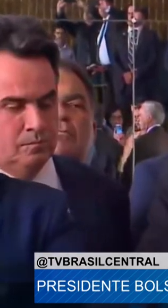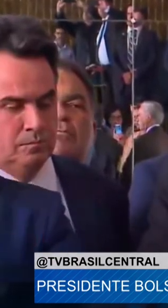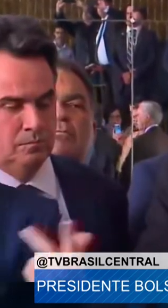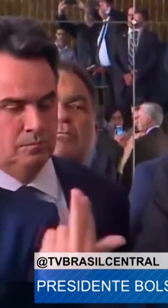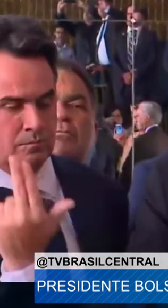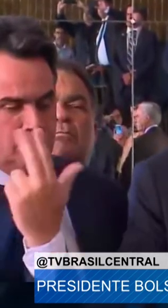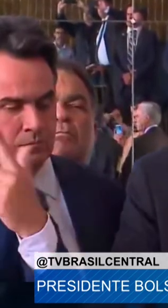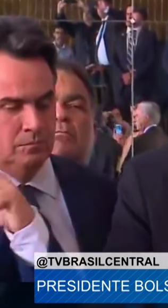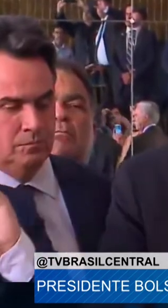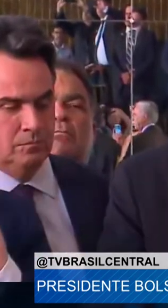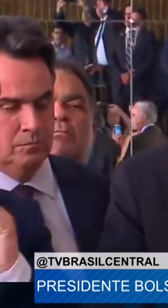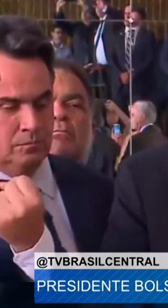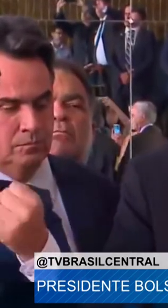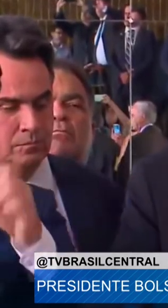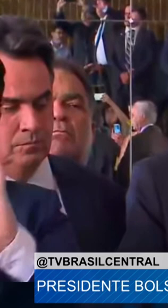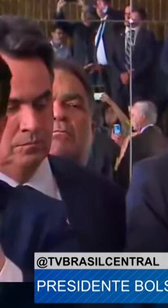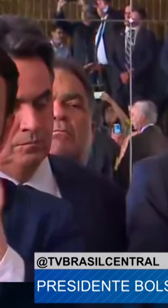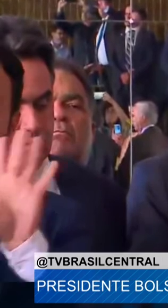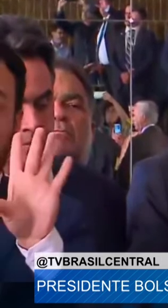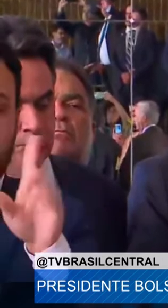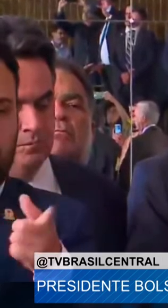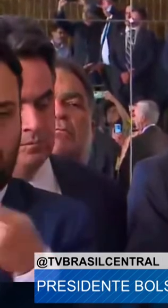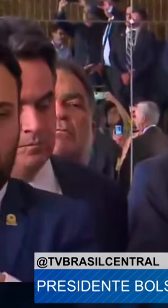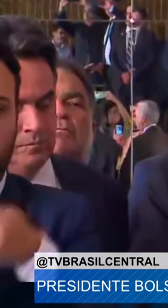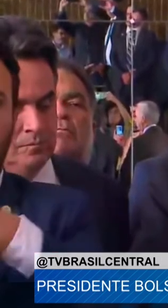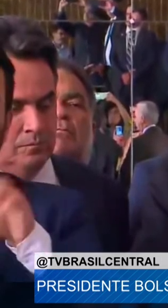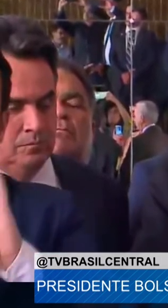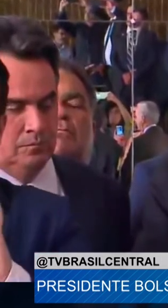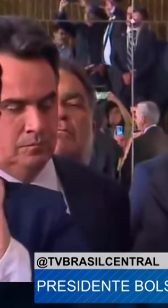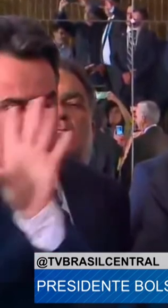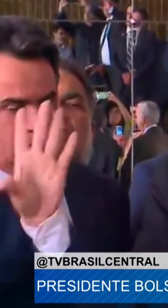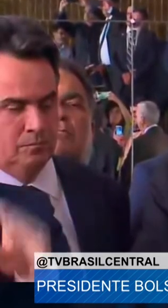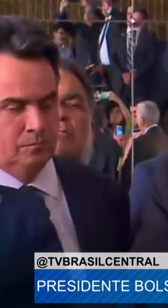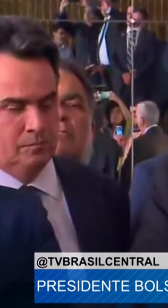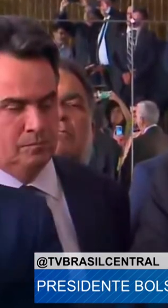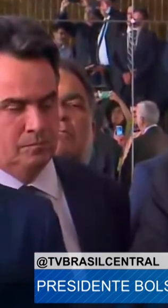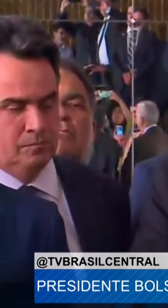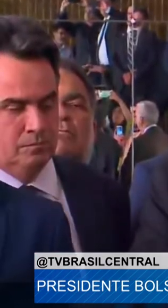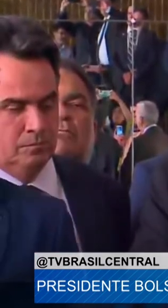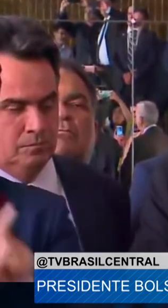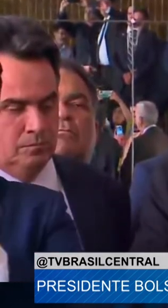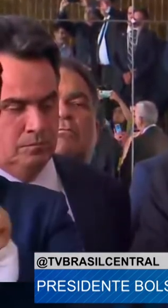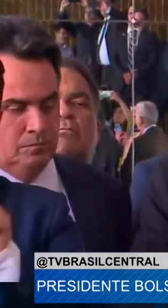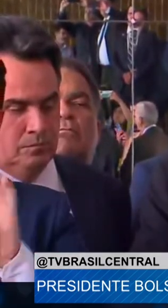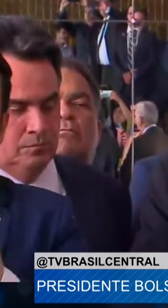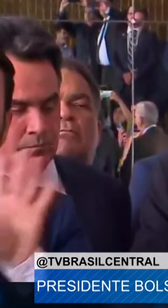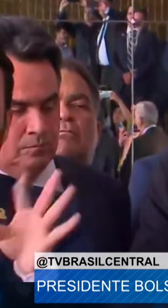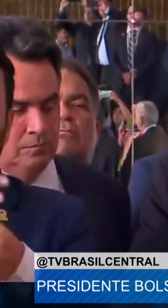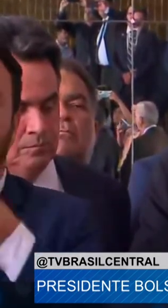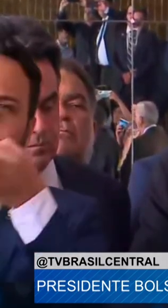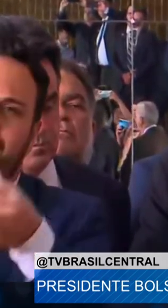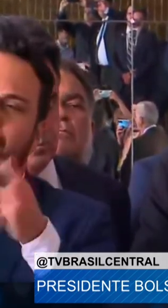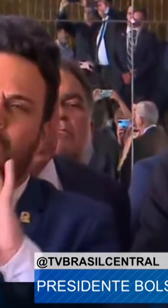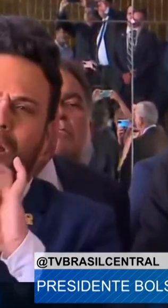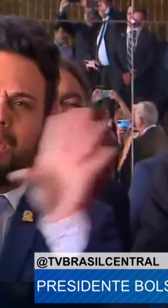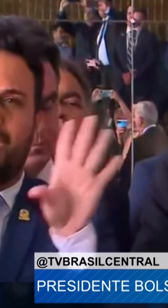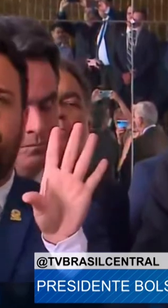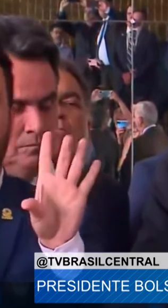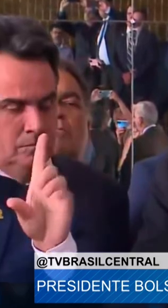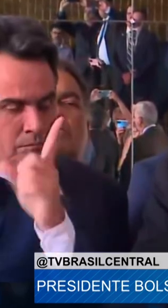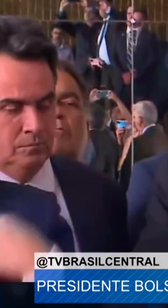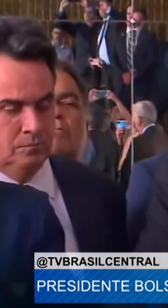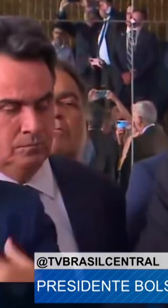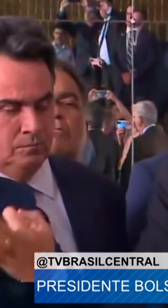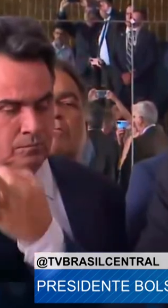defendem a liberdade econômica, a liberdade religiosa, a liberdade de opinião, a